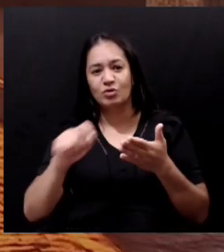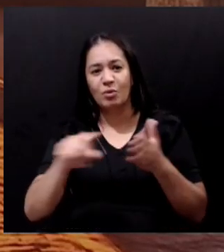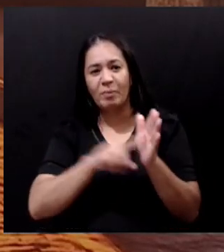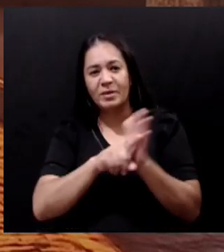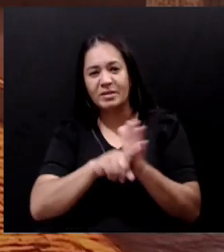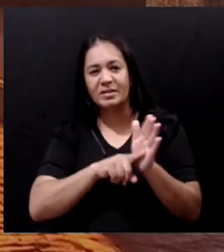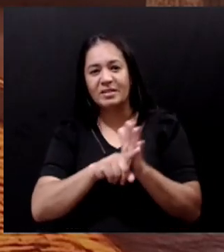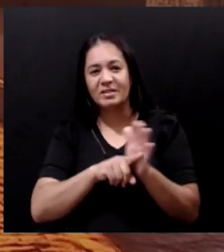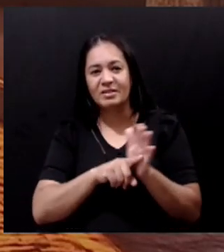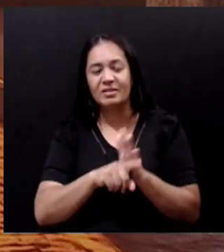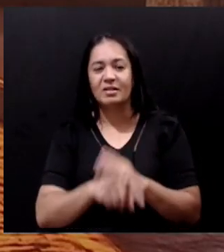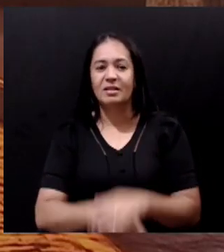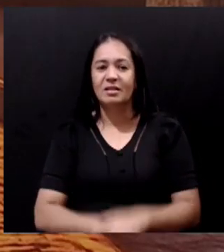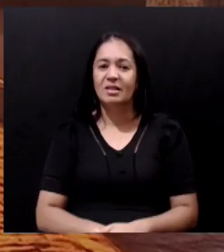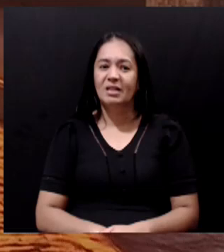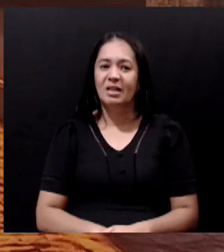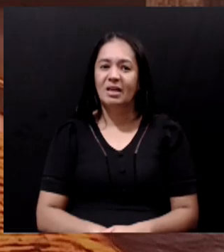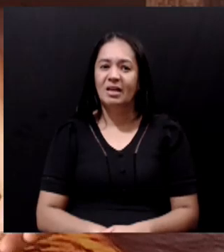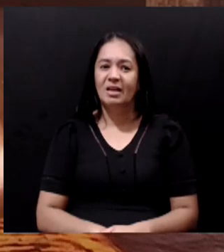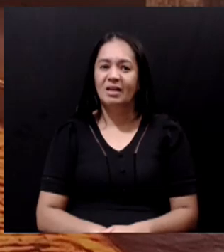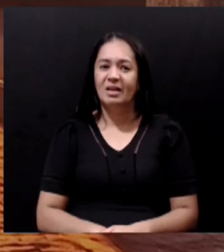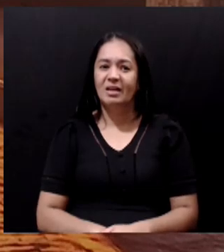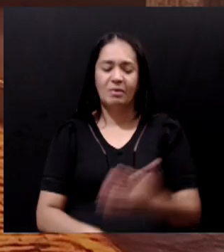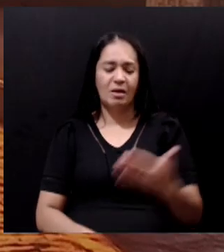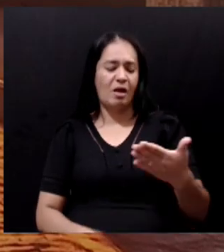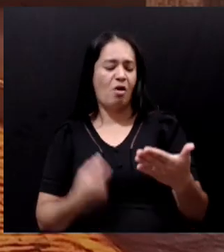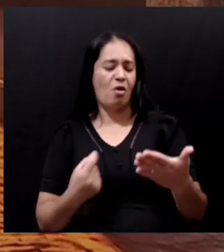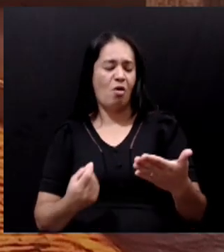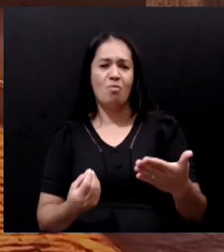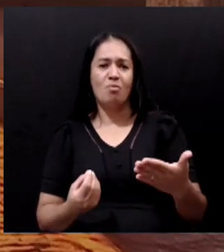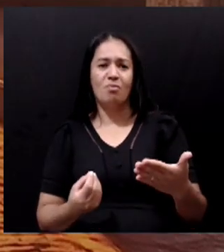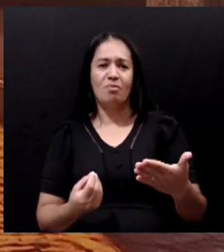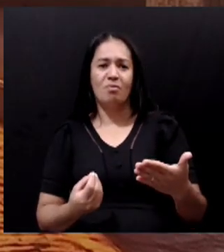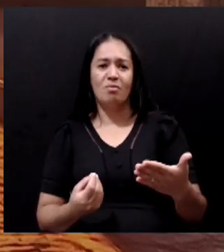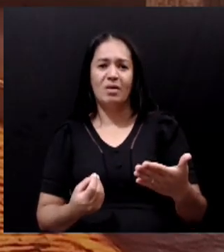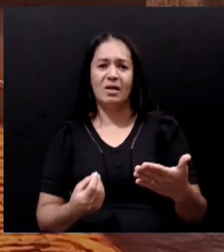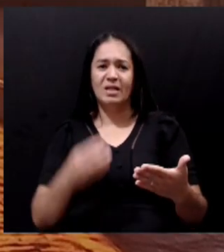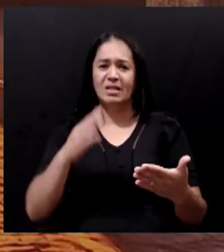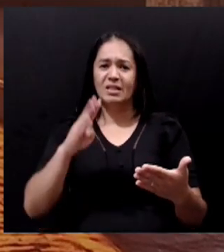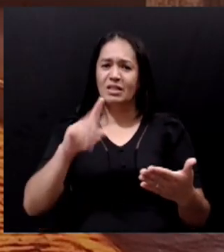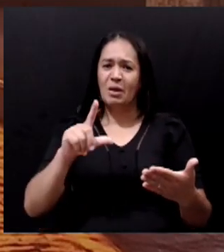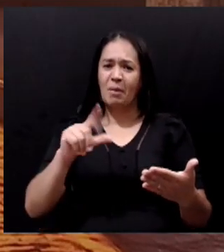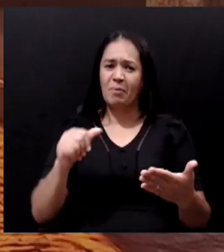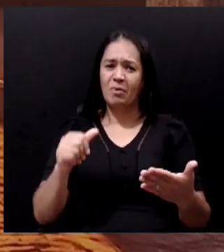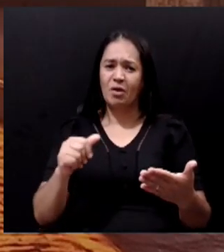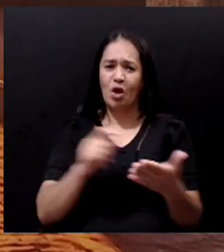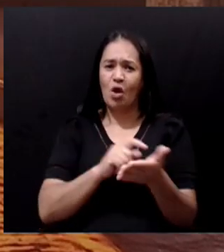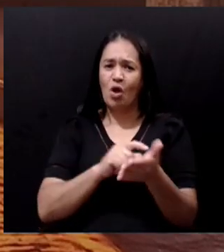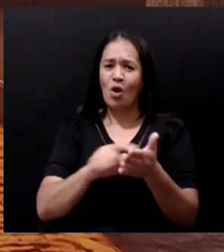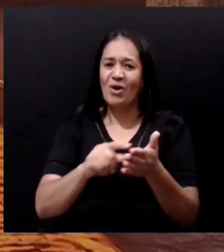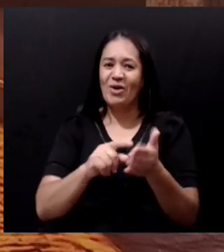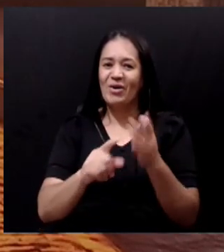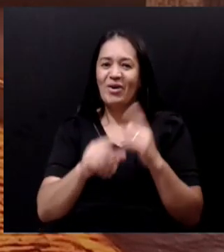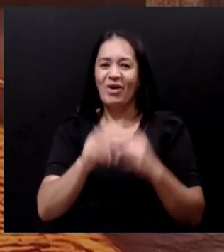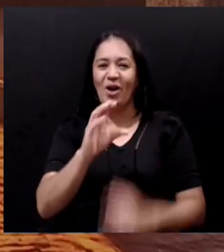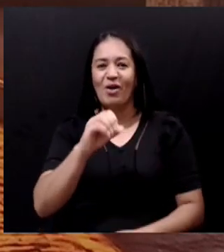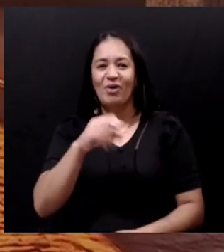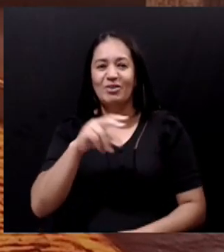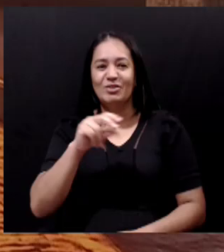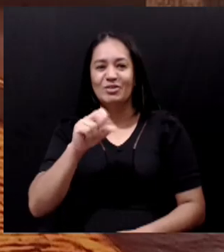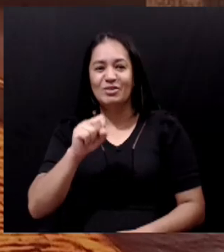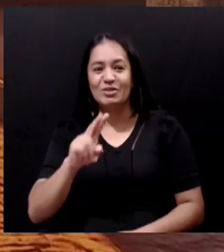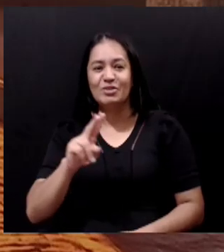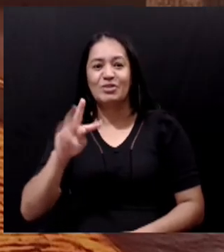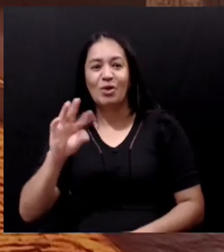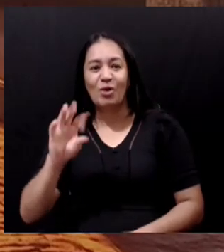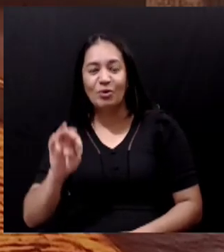consulte. Daí a turma pegava, parece bula de remédio, isso aqui, só consulte. É porque às vezes tinha, às vezes